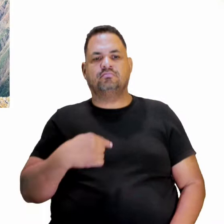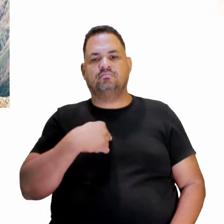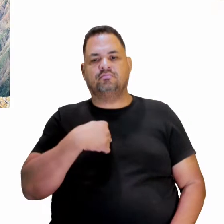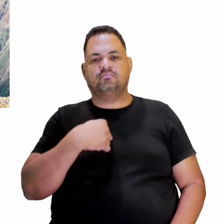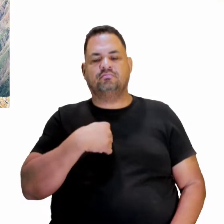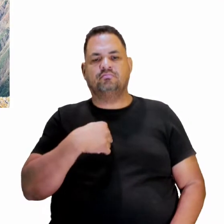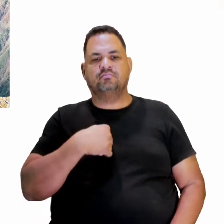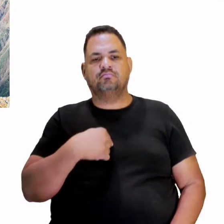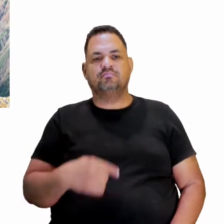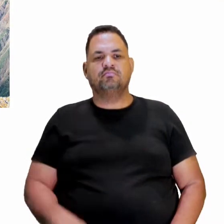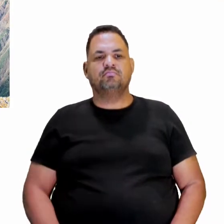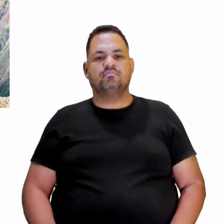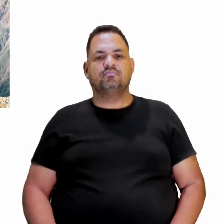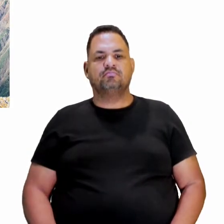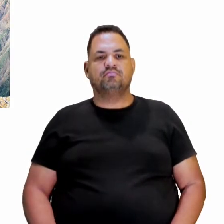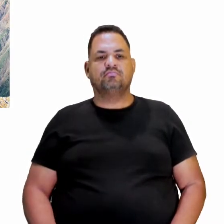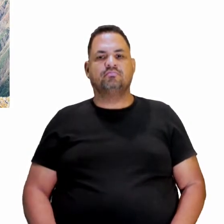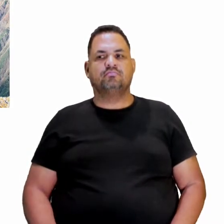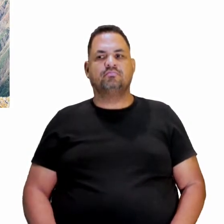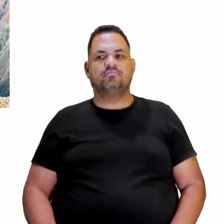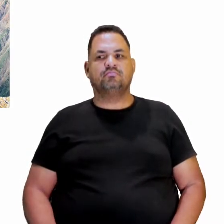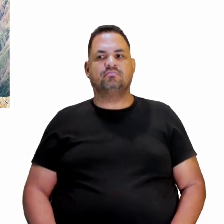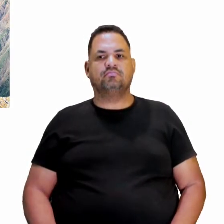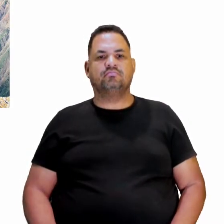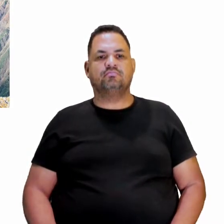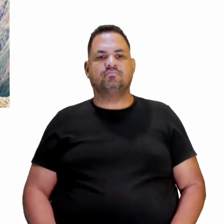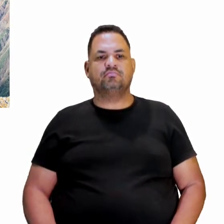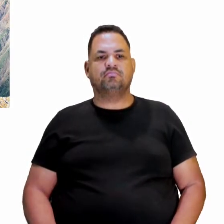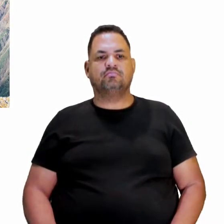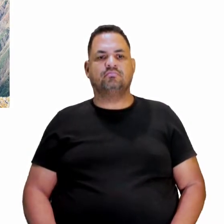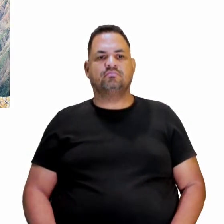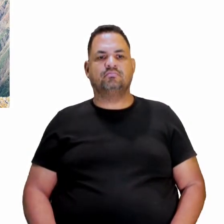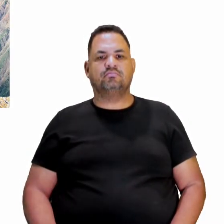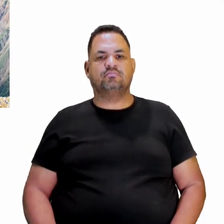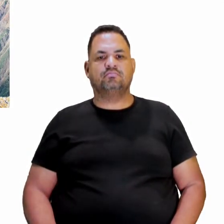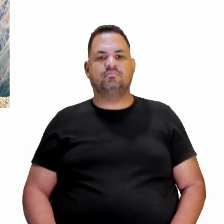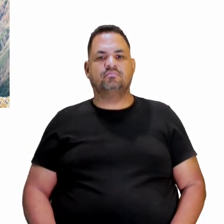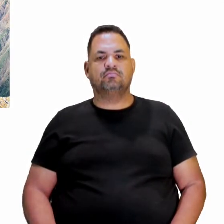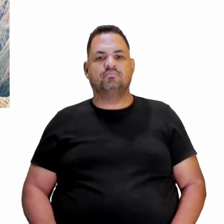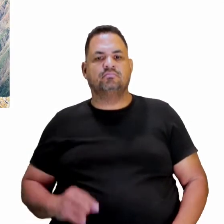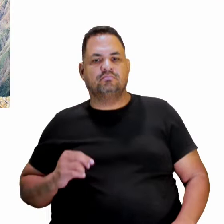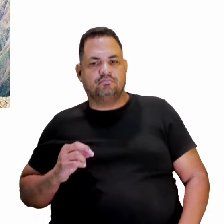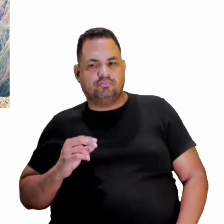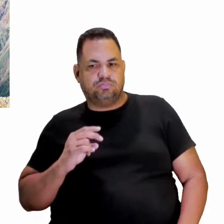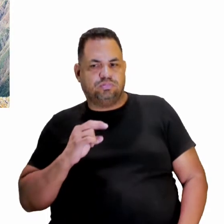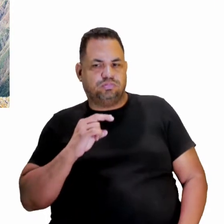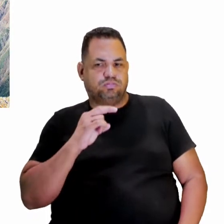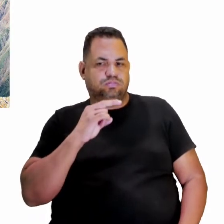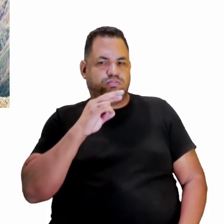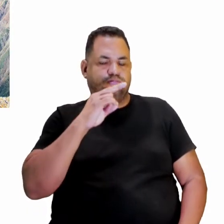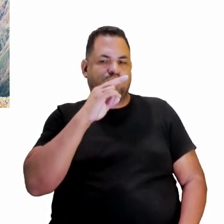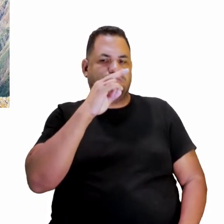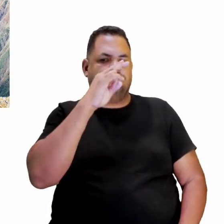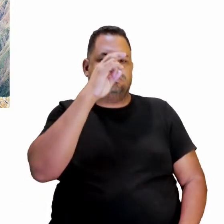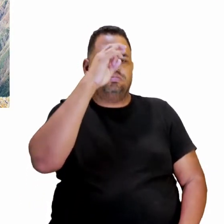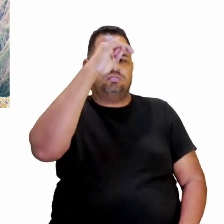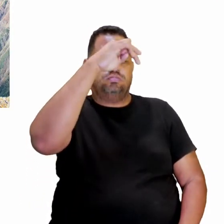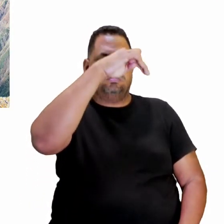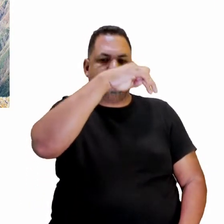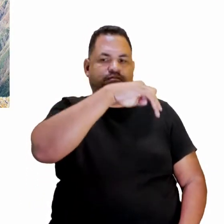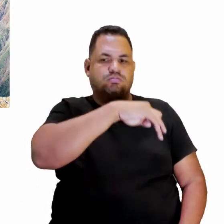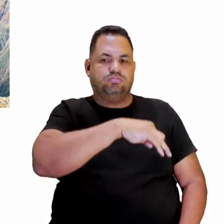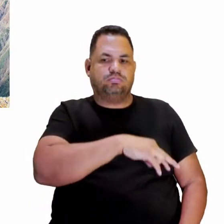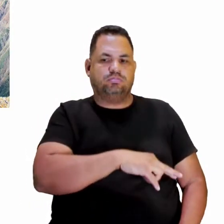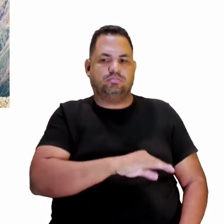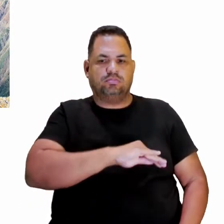Eu climbed. Climbed, ou seja, escalei a mountain.